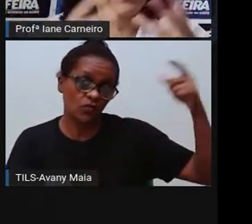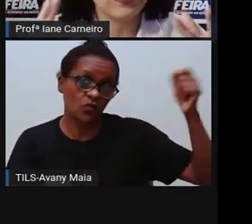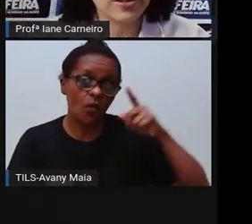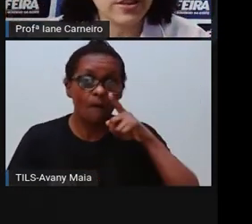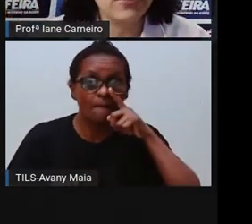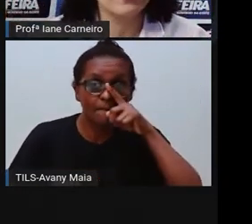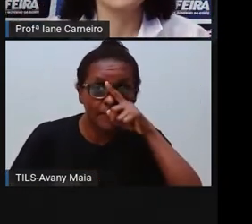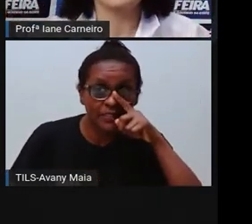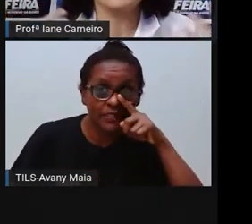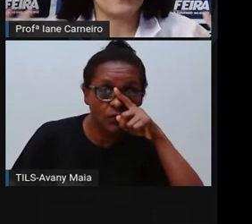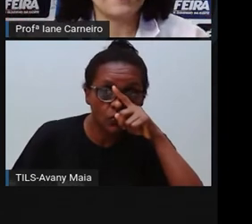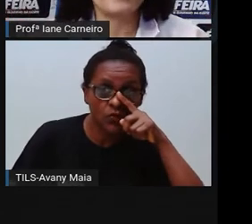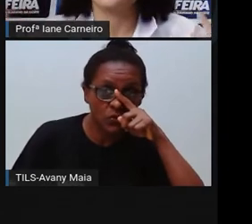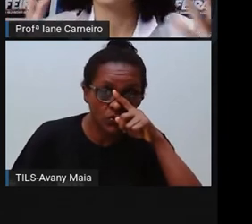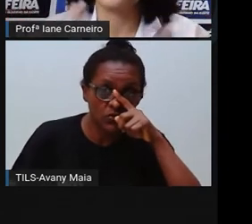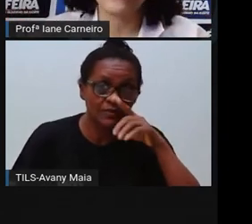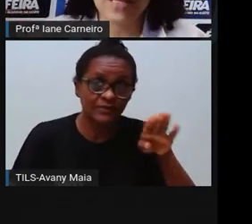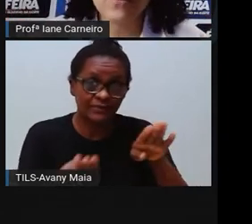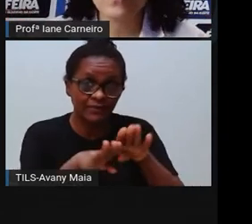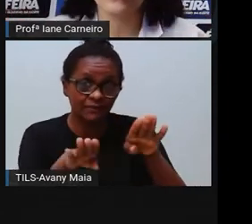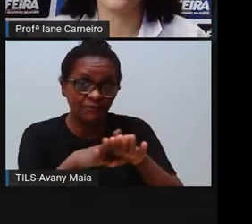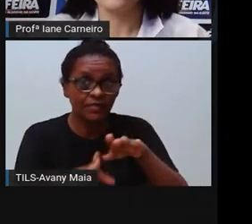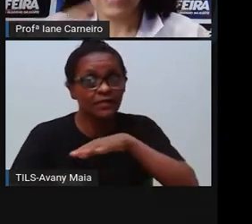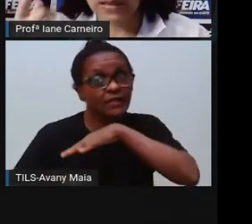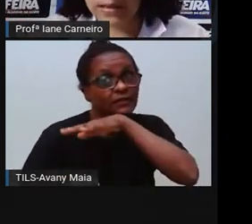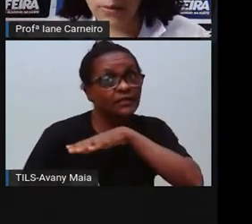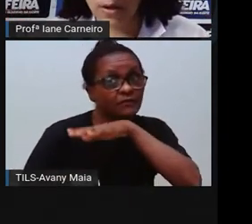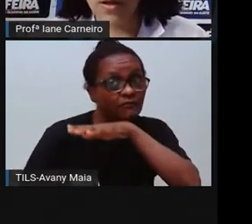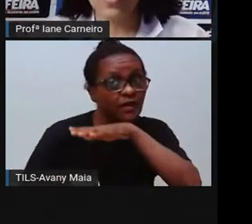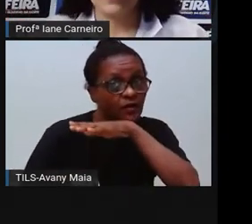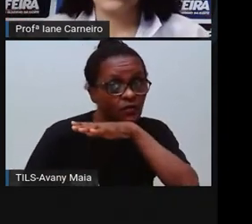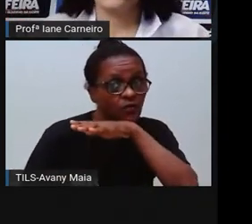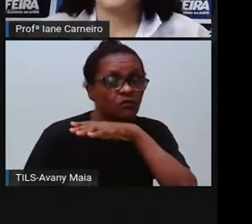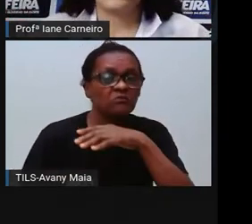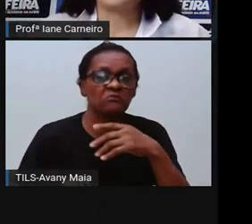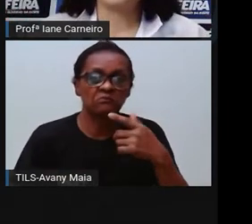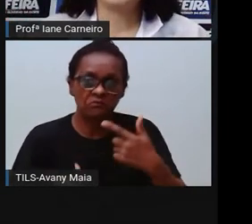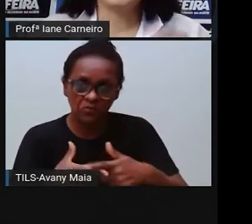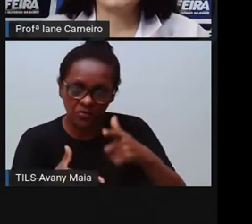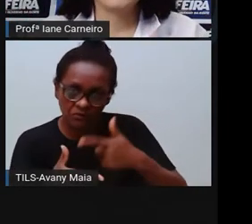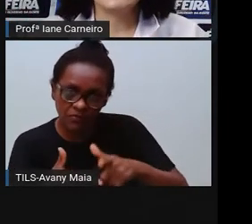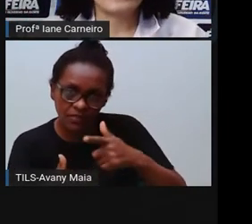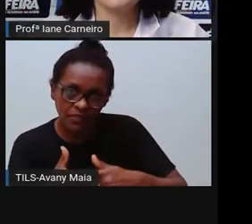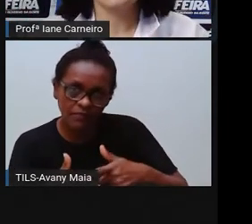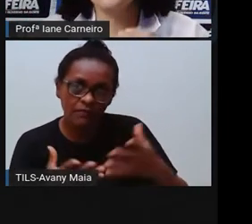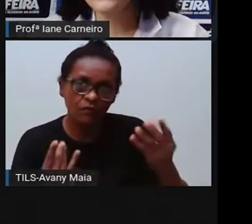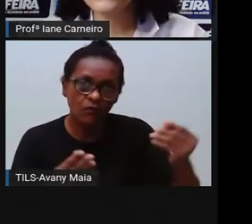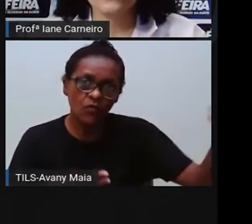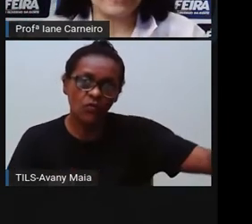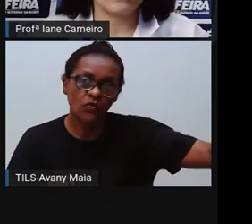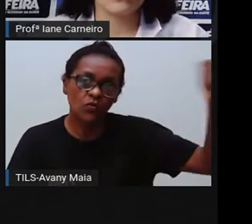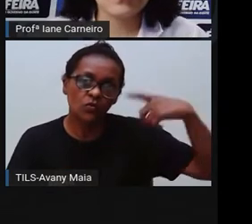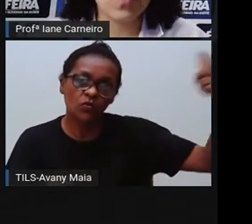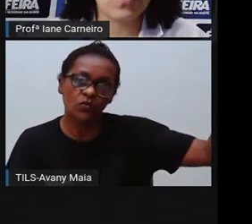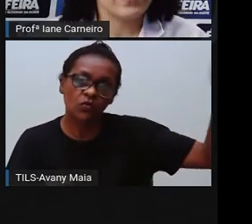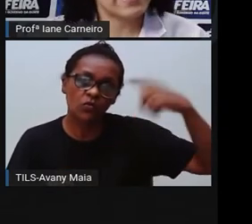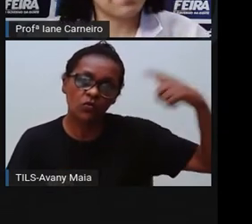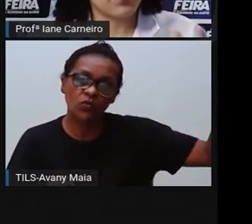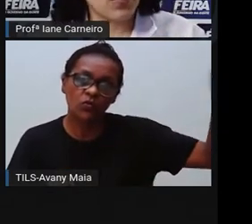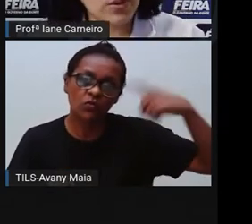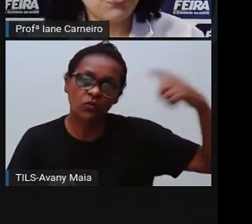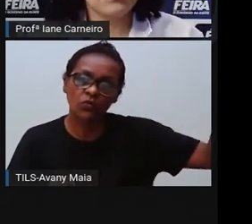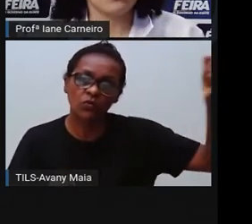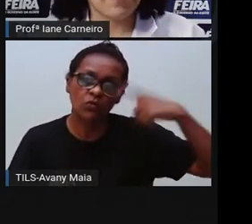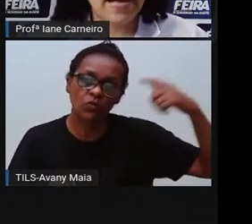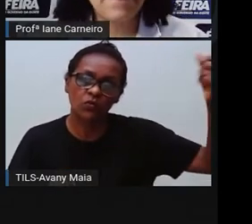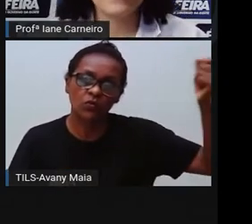Até o cachorrinho, quando vai passear, precisa ter cuidado com o sol. Então, ó, a gente precisa ter cuidado, muito cuidado com o sol. Ele é